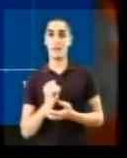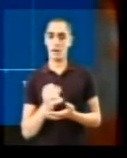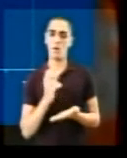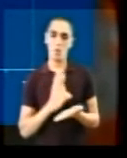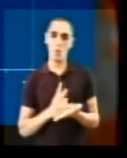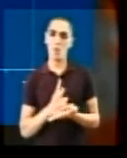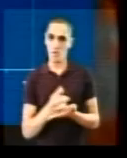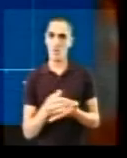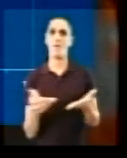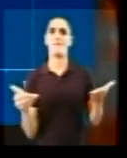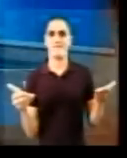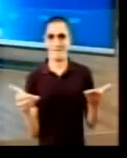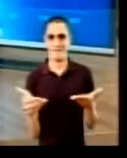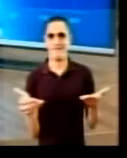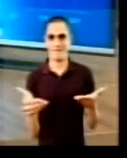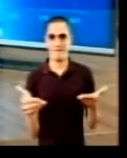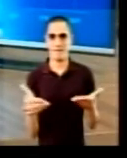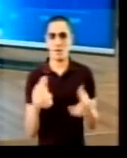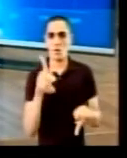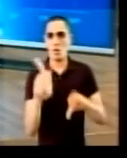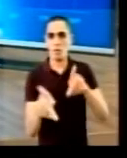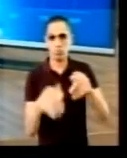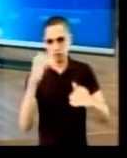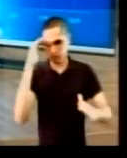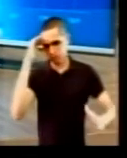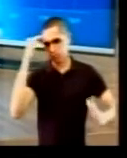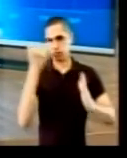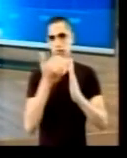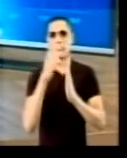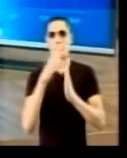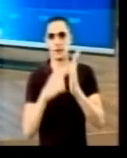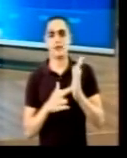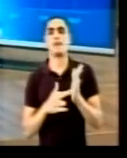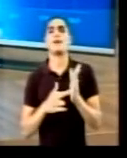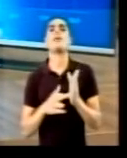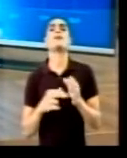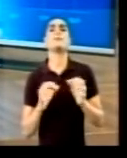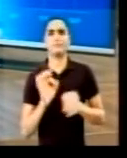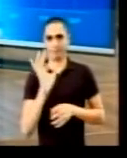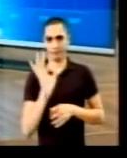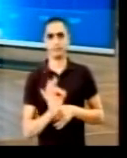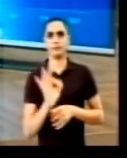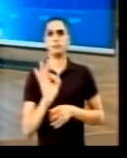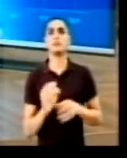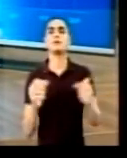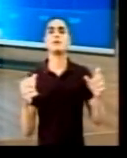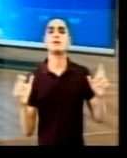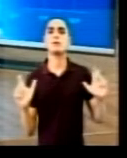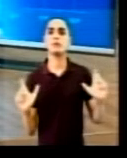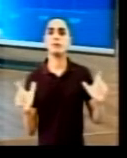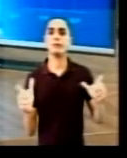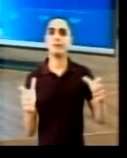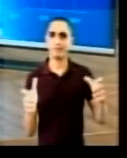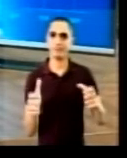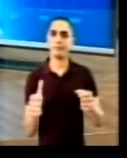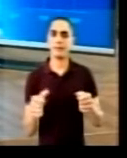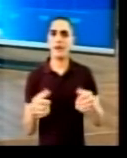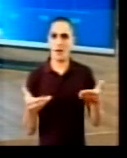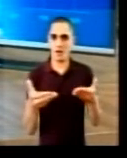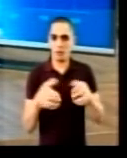parte, esses índices estão caindo. Entrou num patamar, mas estão